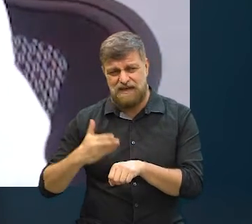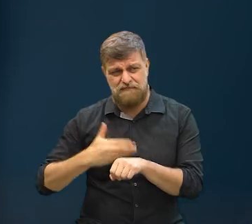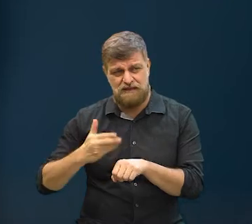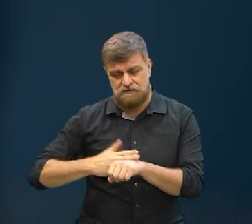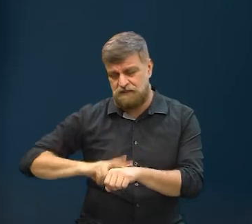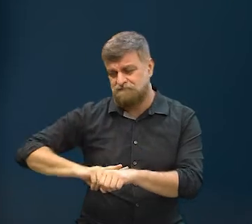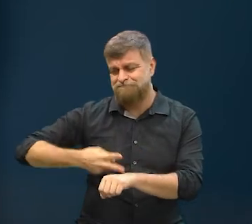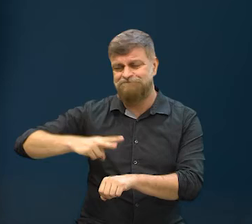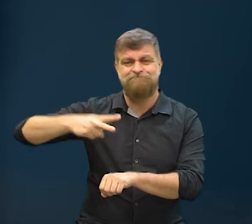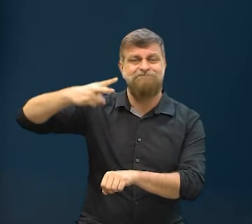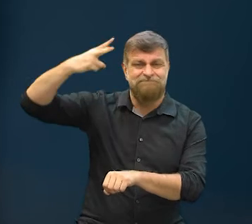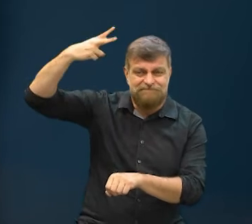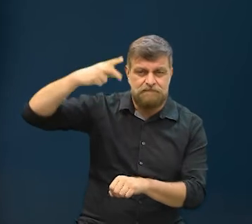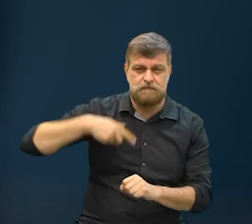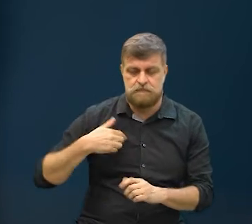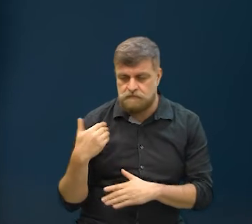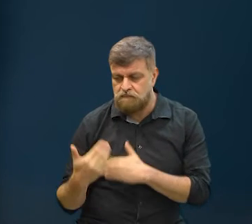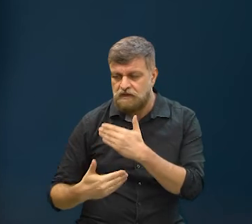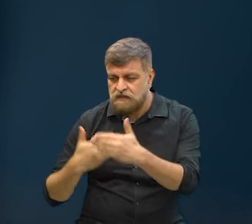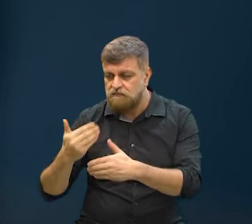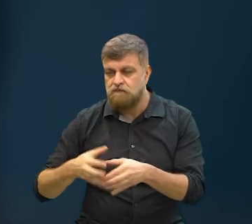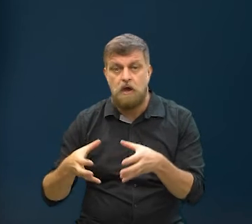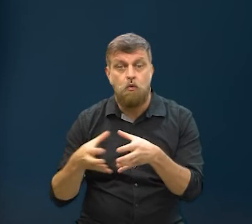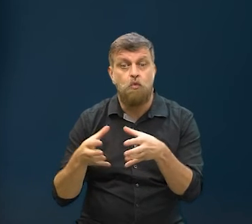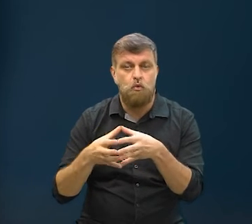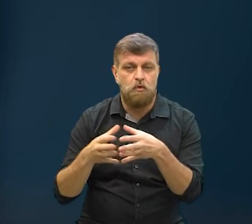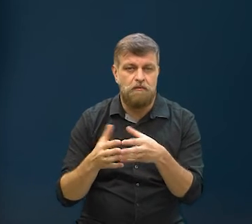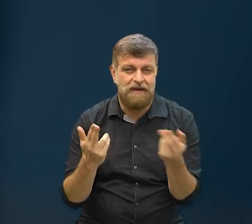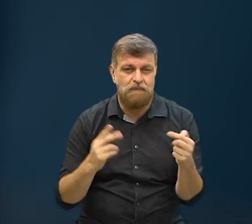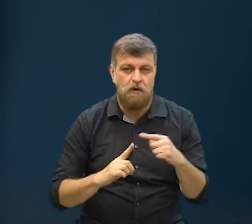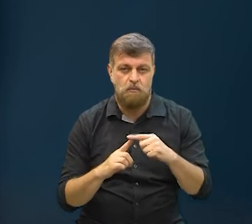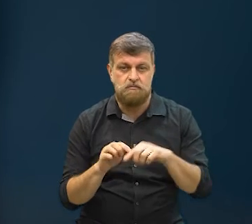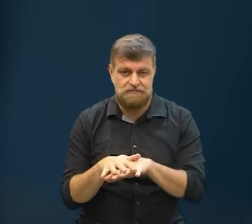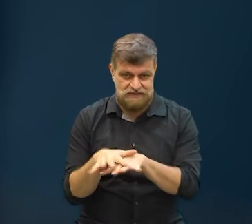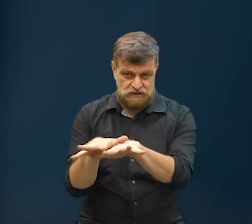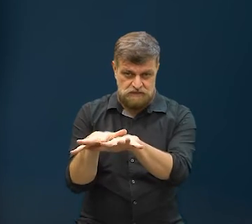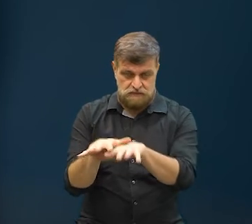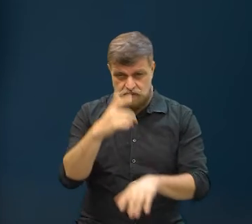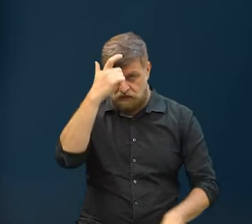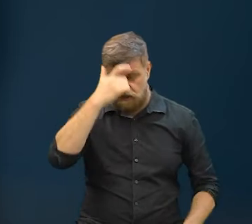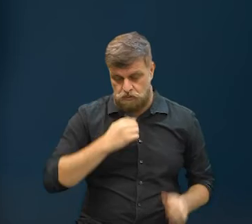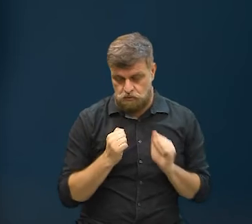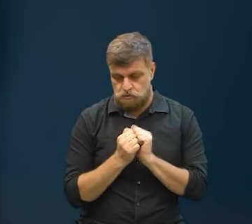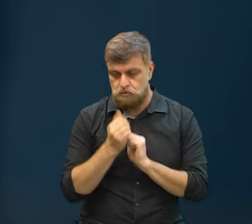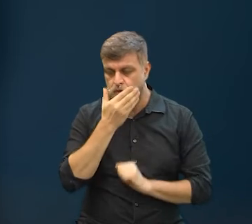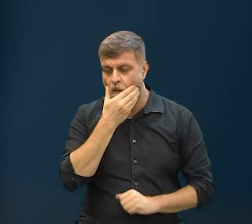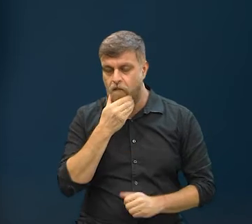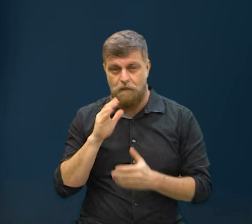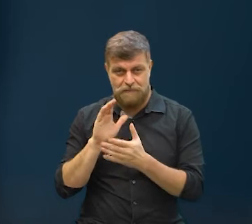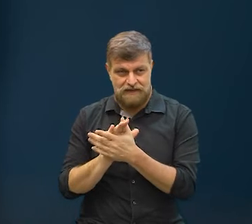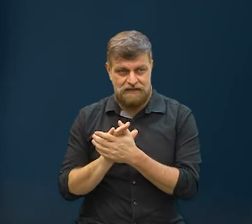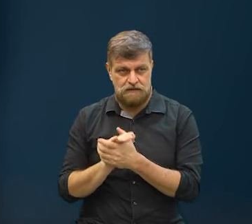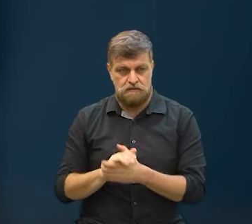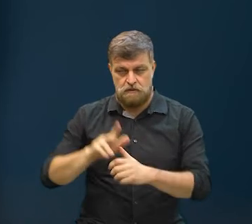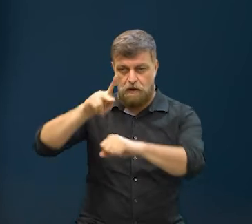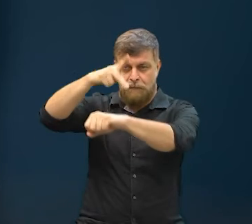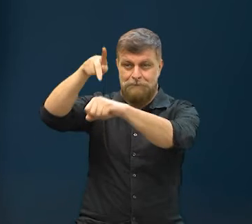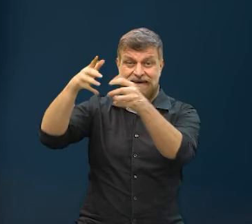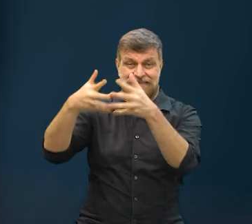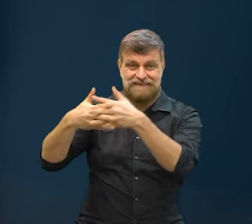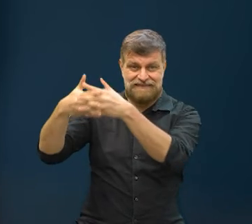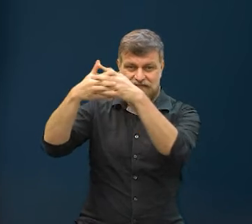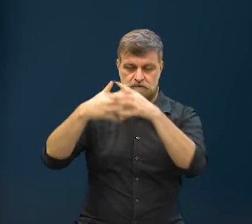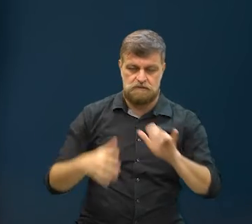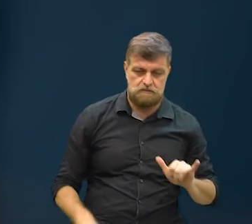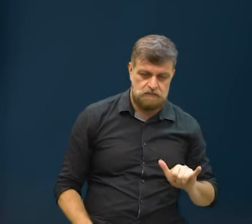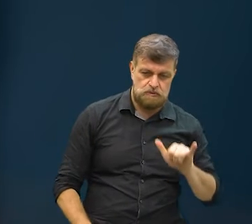treinamento. Preciso estar treinando e desenvolvendo o meu time. Até por isso, eu e meu marido, esse ano, fomos para os Estados